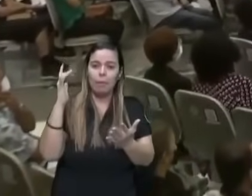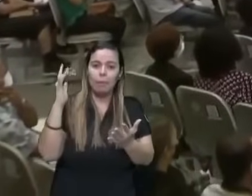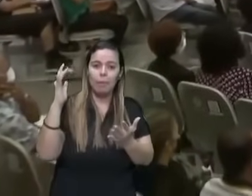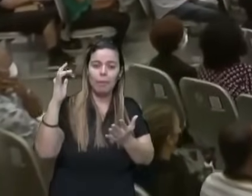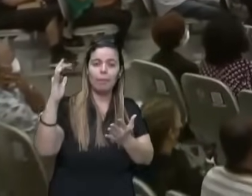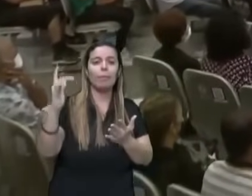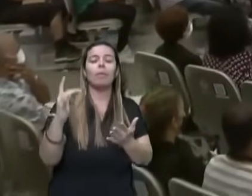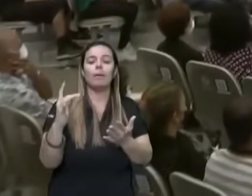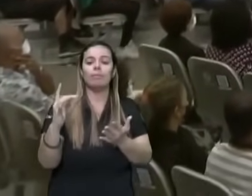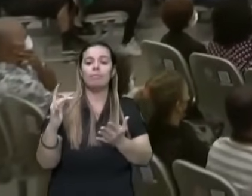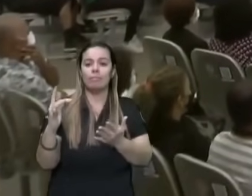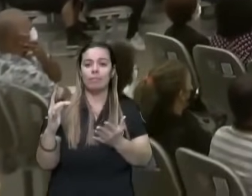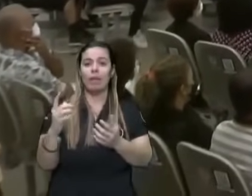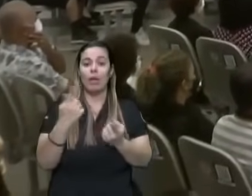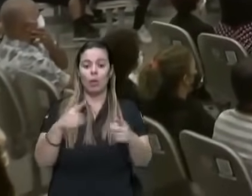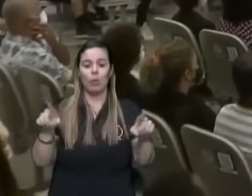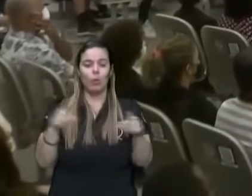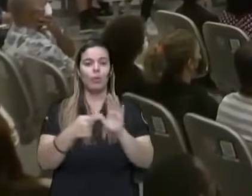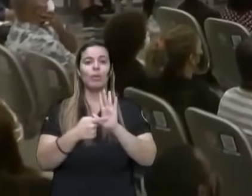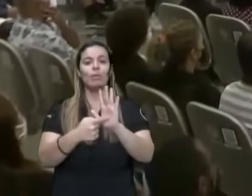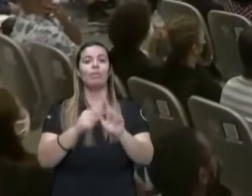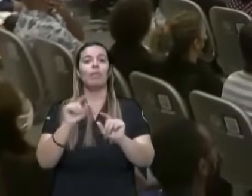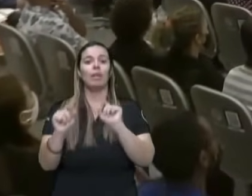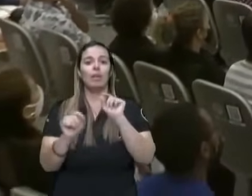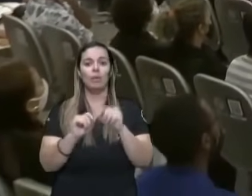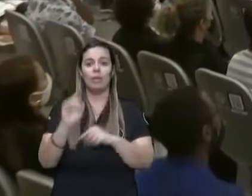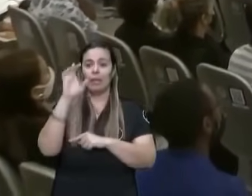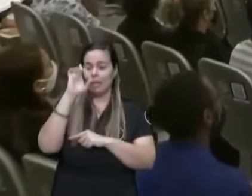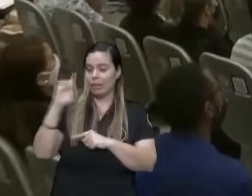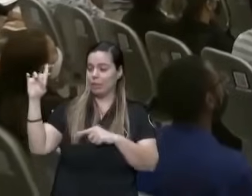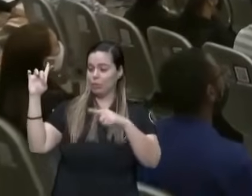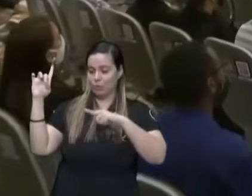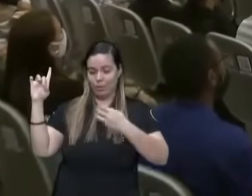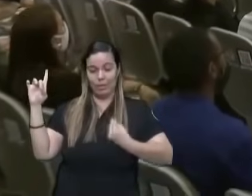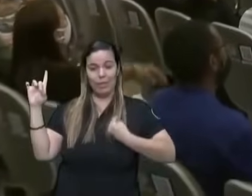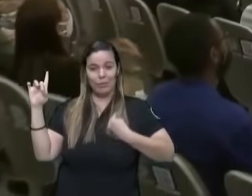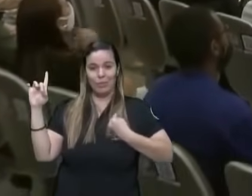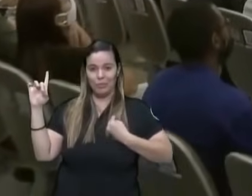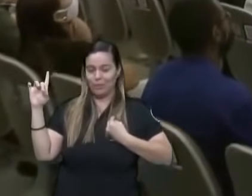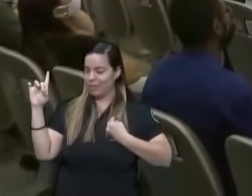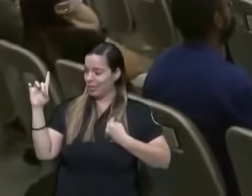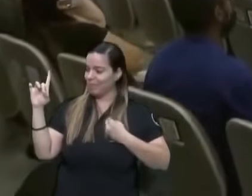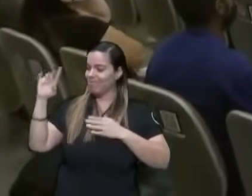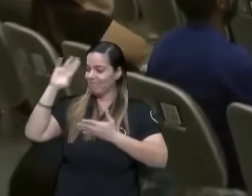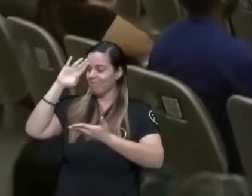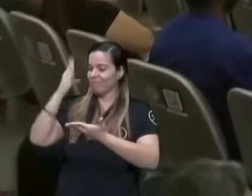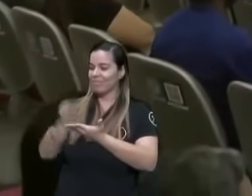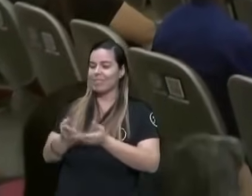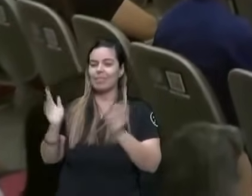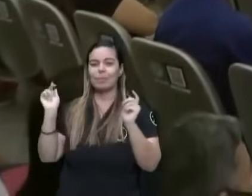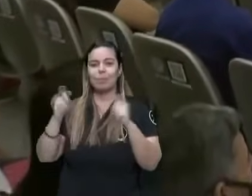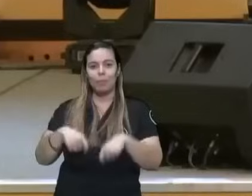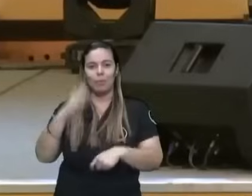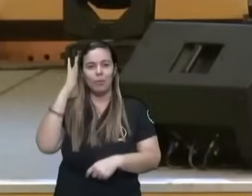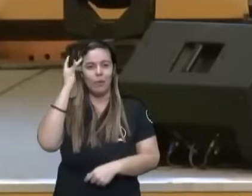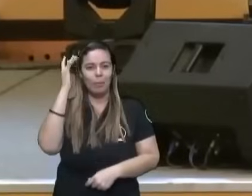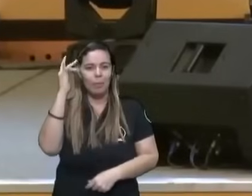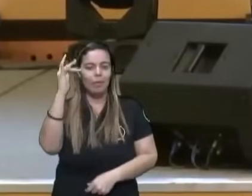É como diz o hino: porque ele vive, eu posso crer no amanhã.